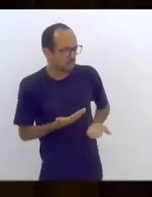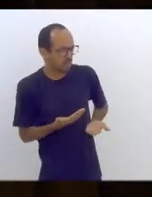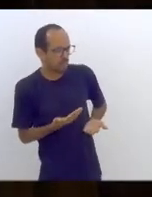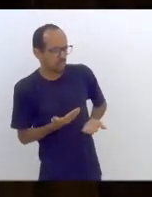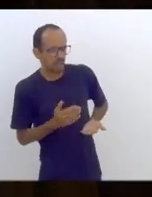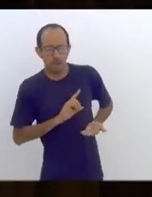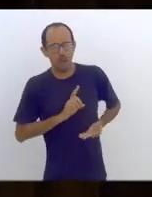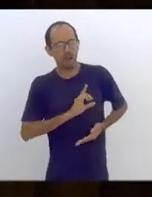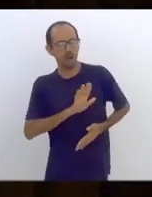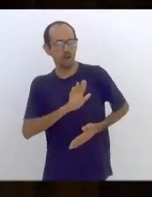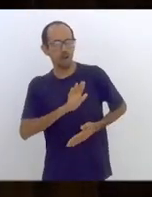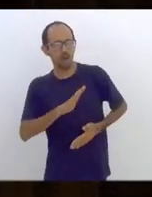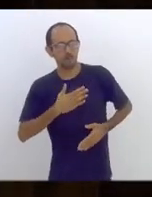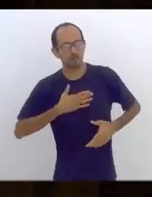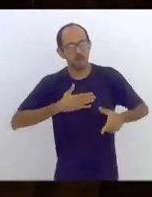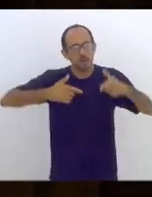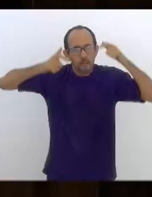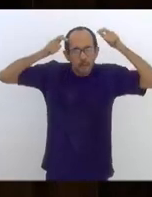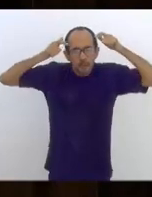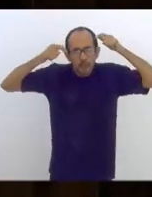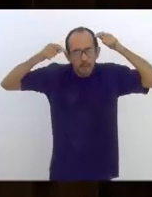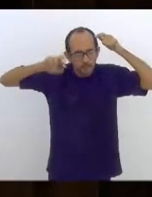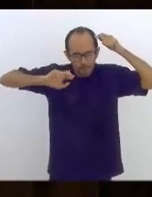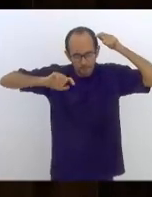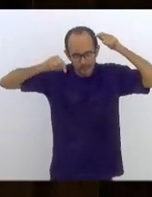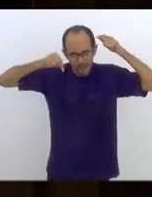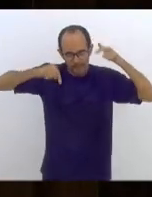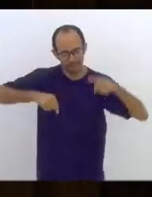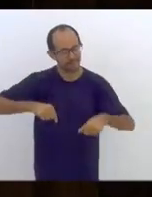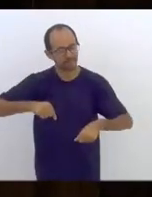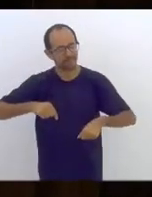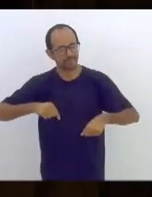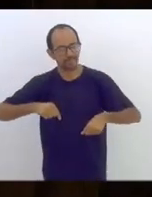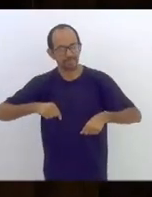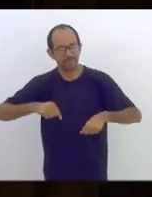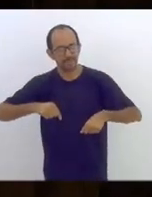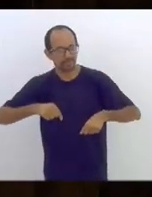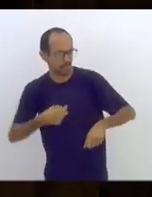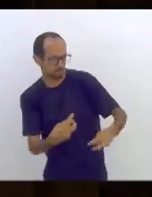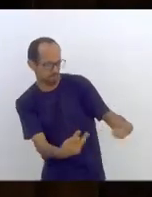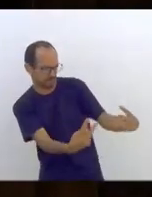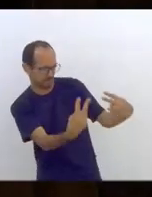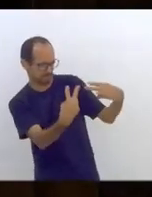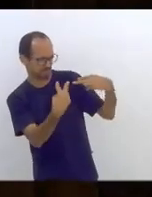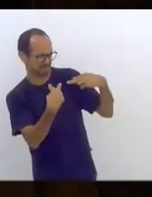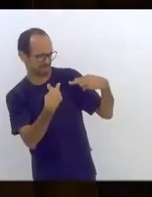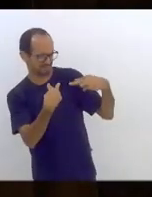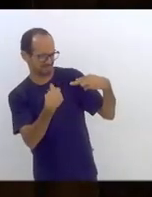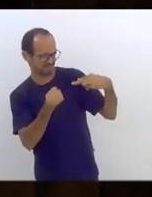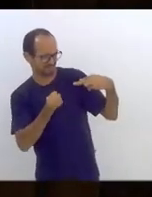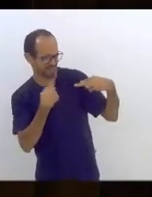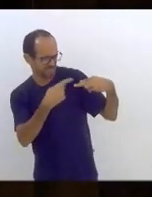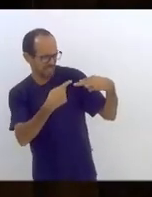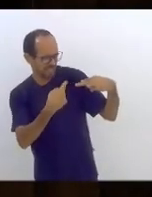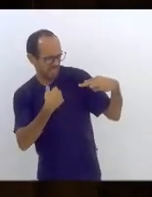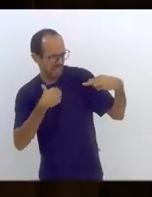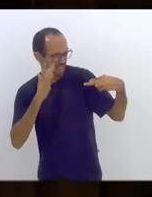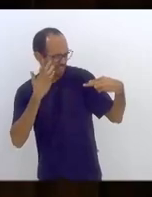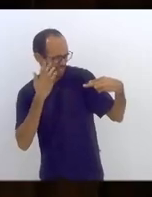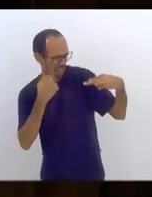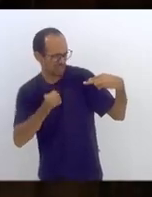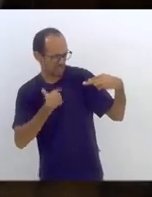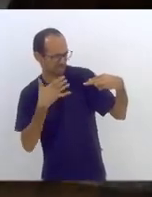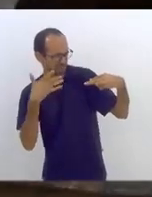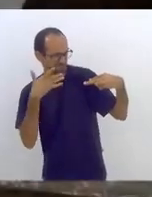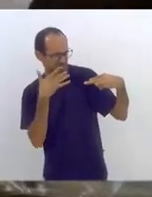o meu reino não é aqui. Pelos teus olhos somos símbolo sexual, a minha boca,